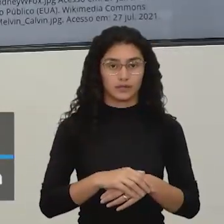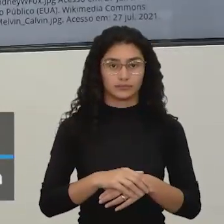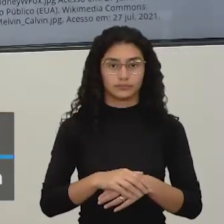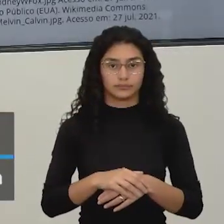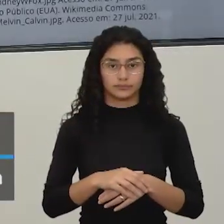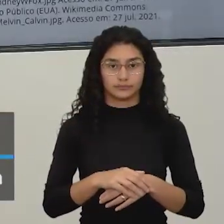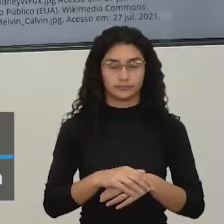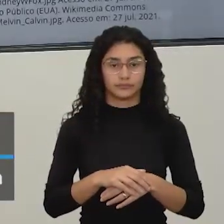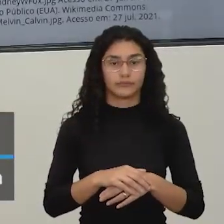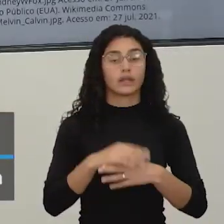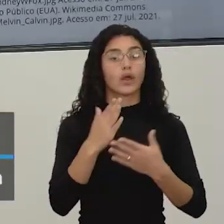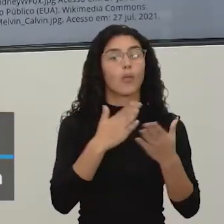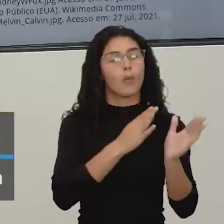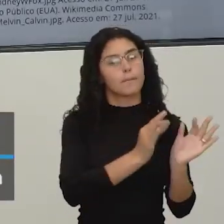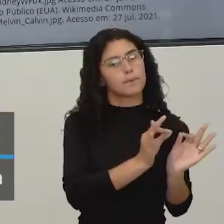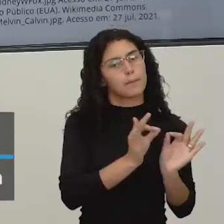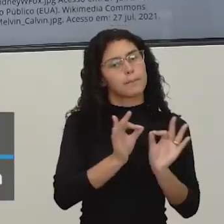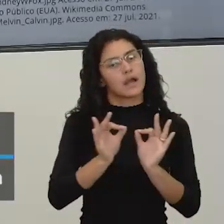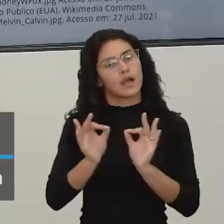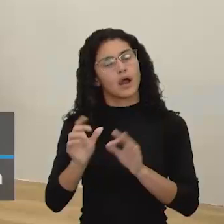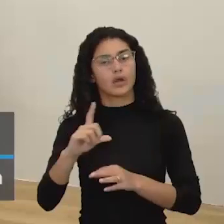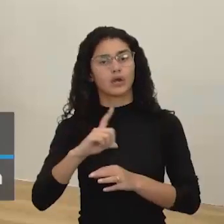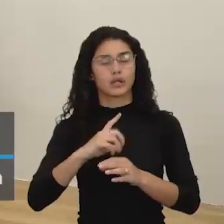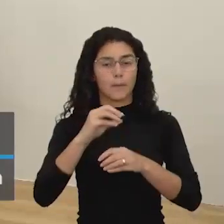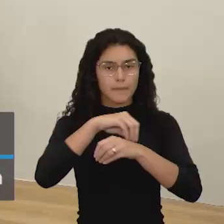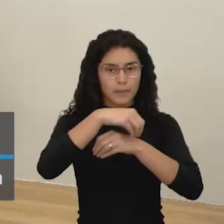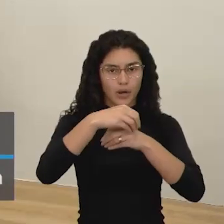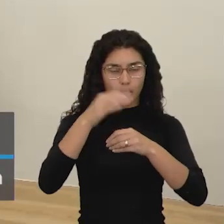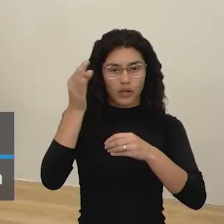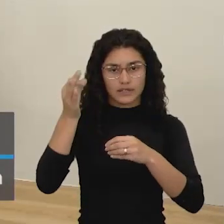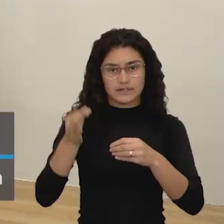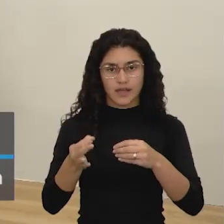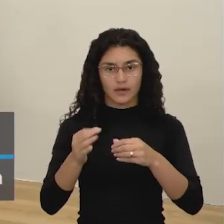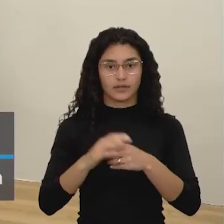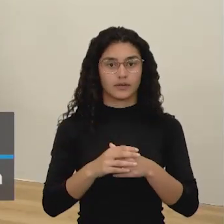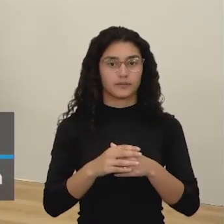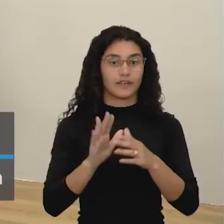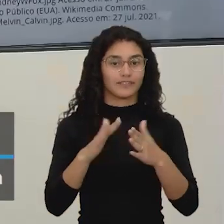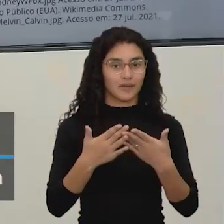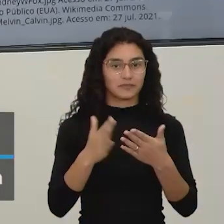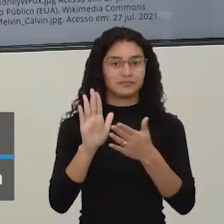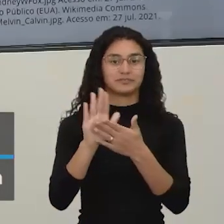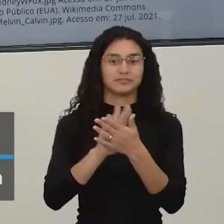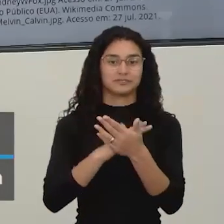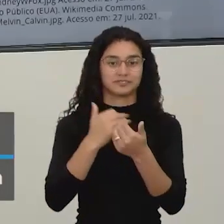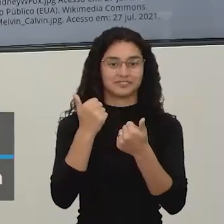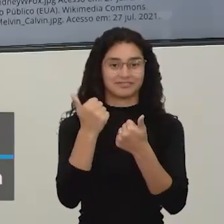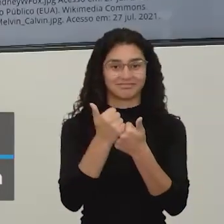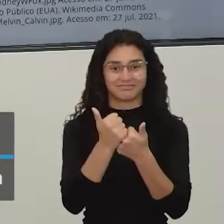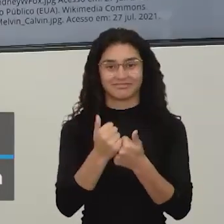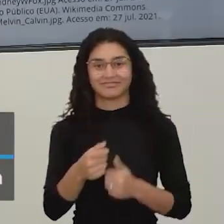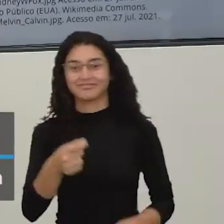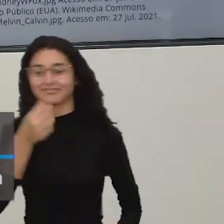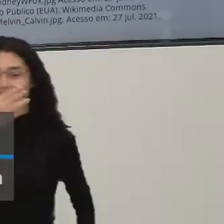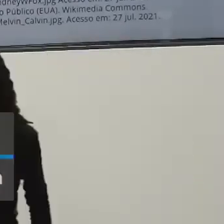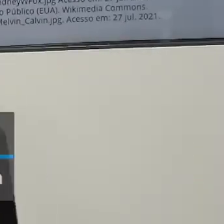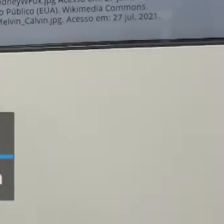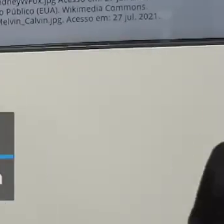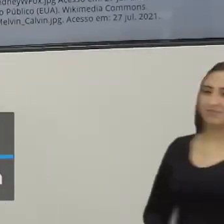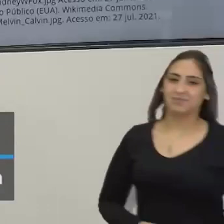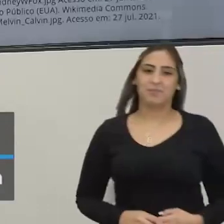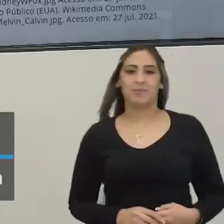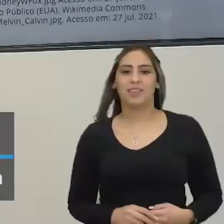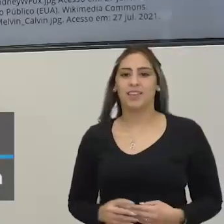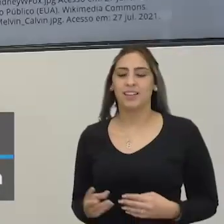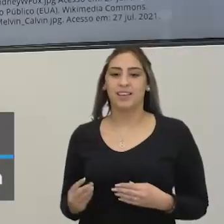partir daí, eles conseguiram obter moléculas proteicas. Então, aí eles comprovaram realmente que existiria, a partir dos